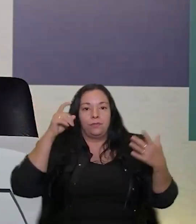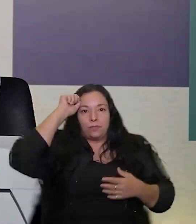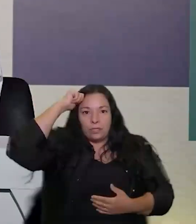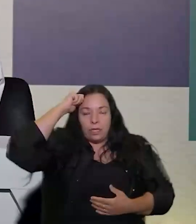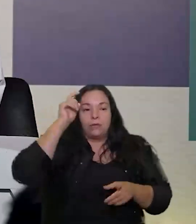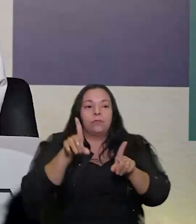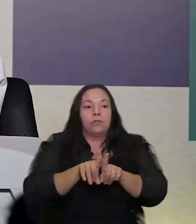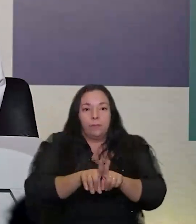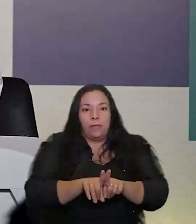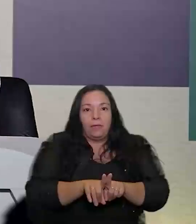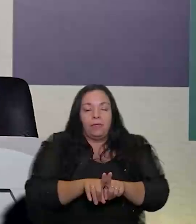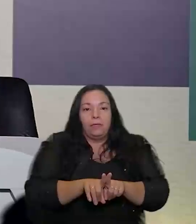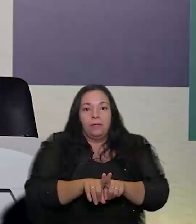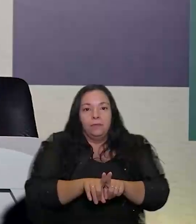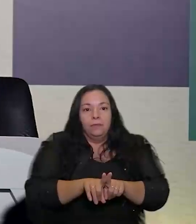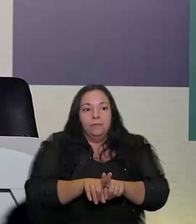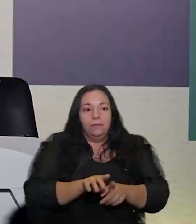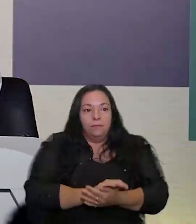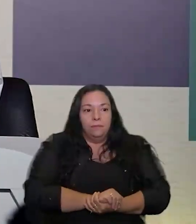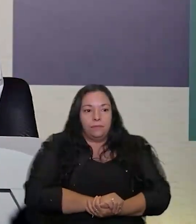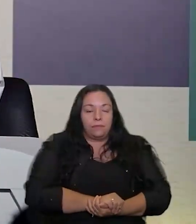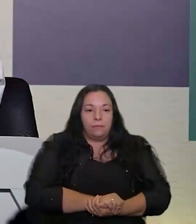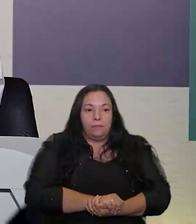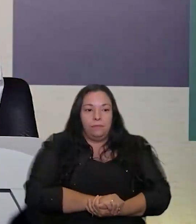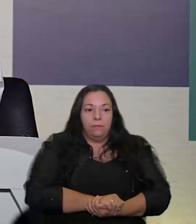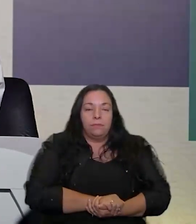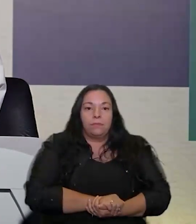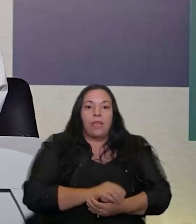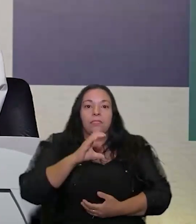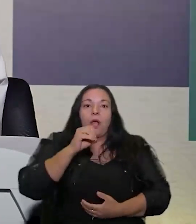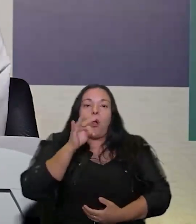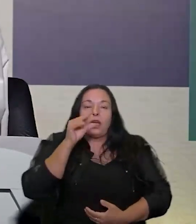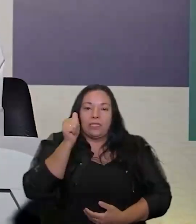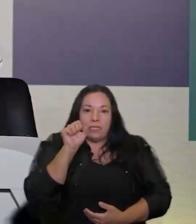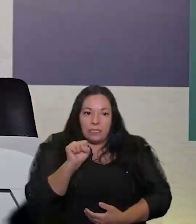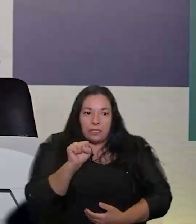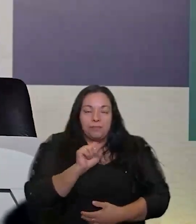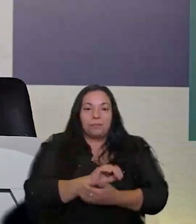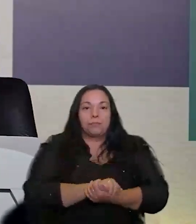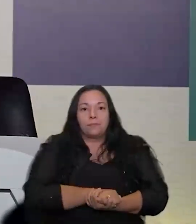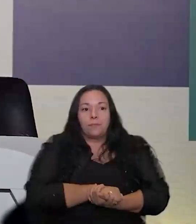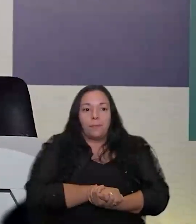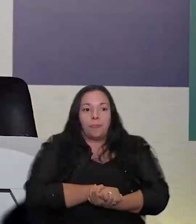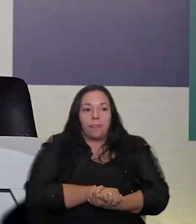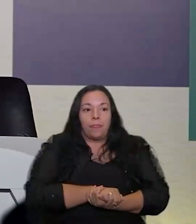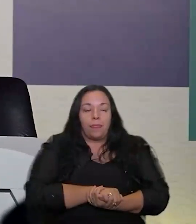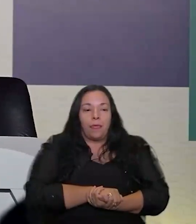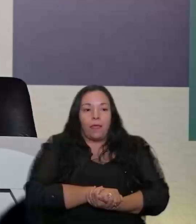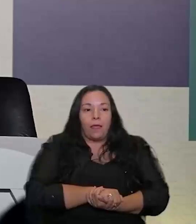também, com uma política de ação afirmativa, as cotas. E nas cotas, aí eu fui o